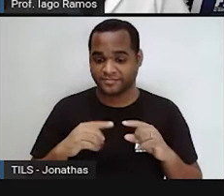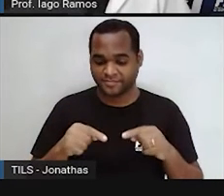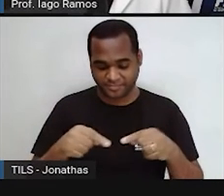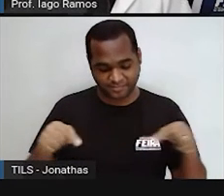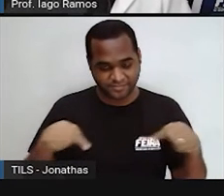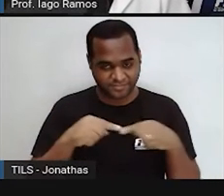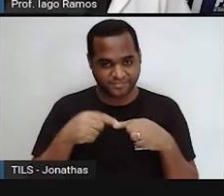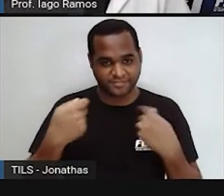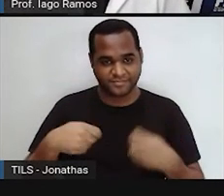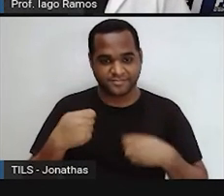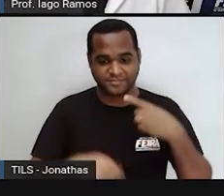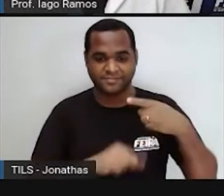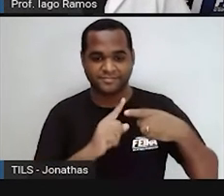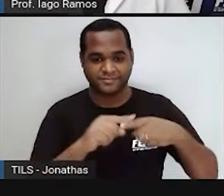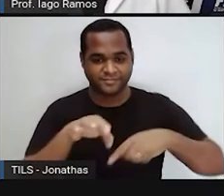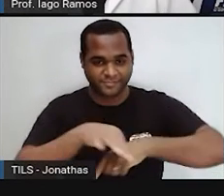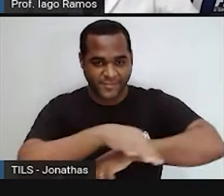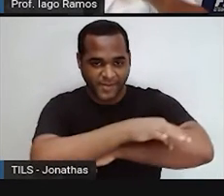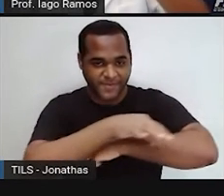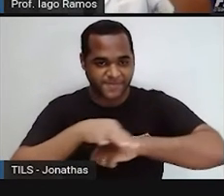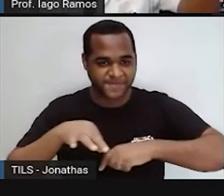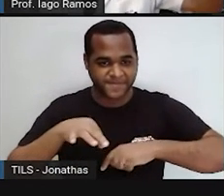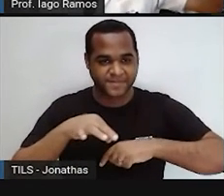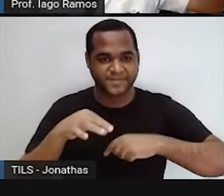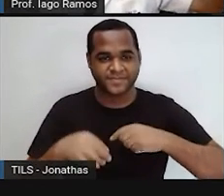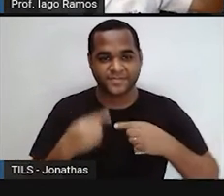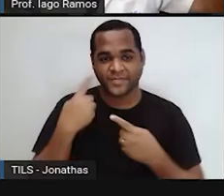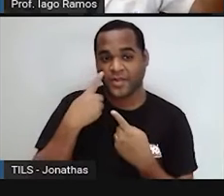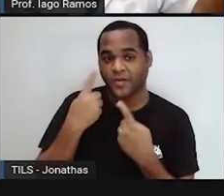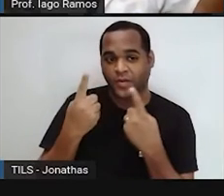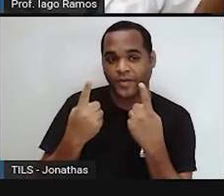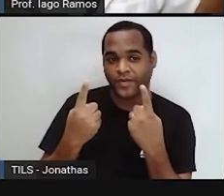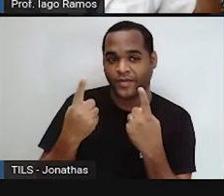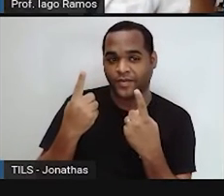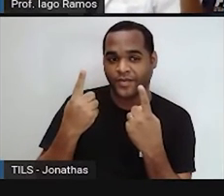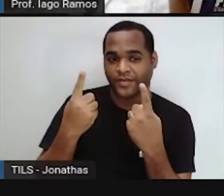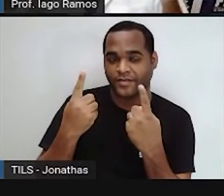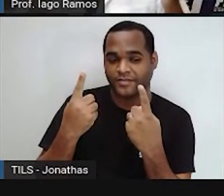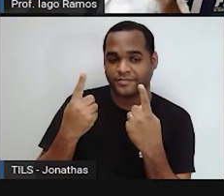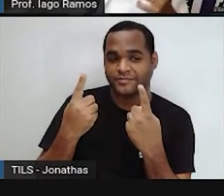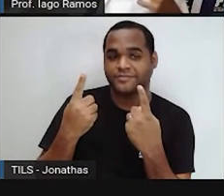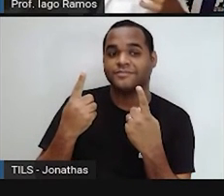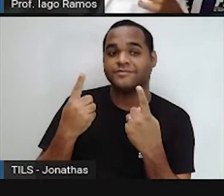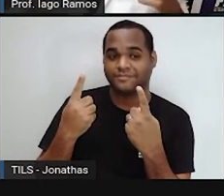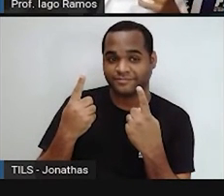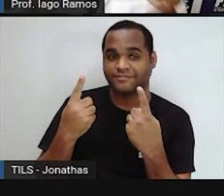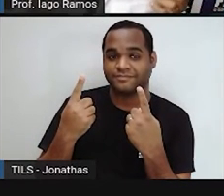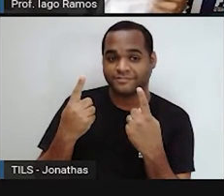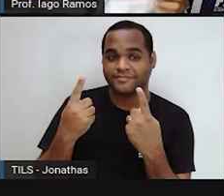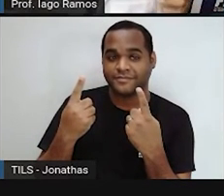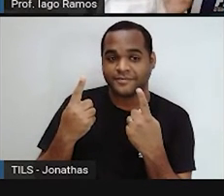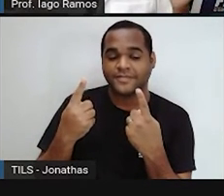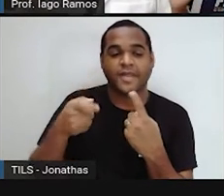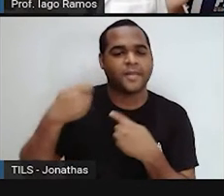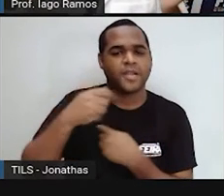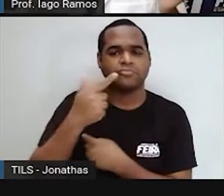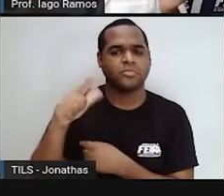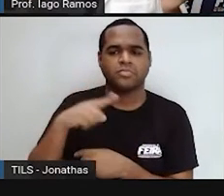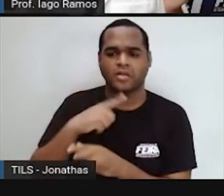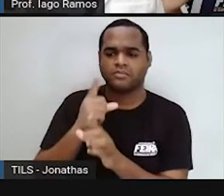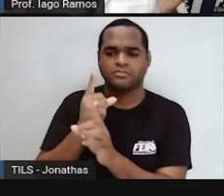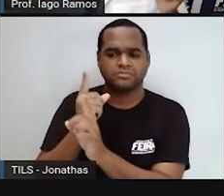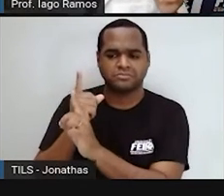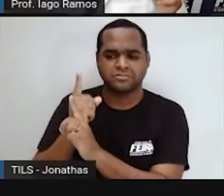a gente vai precisar de uma régua tá olha só eu tô com uma régua aqui professor e caso não